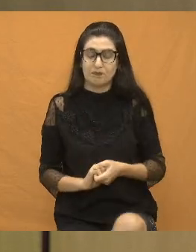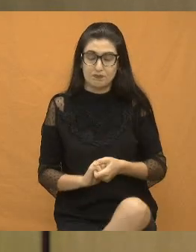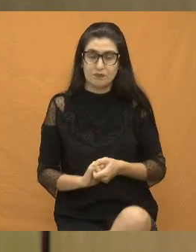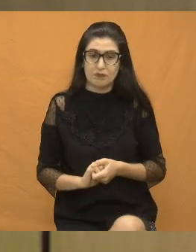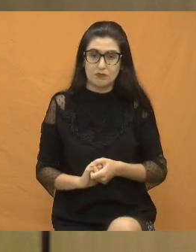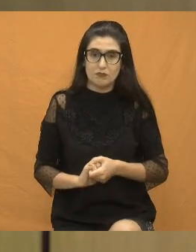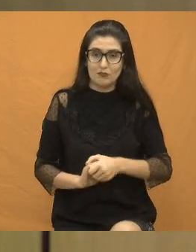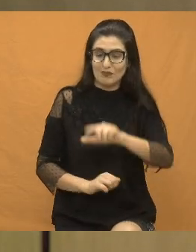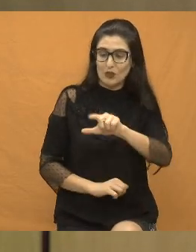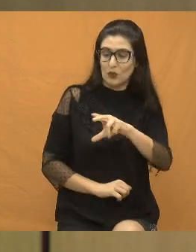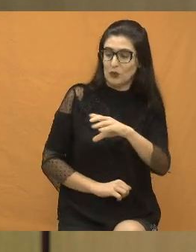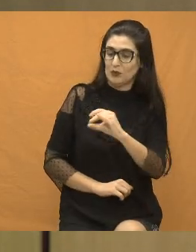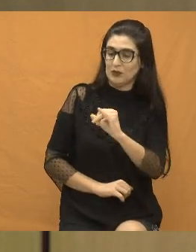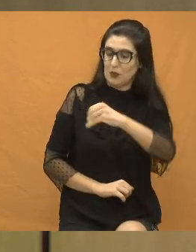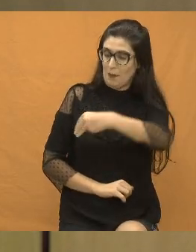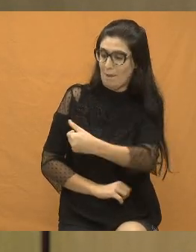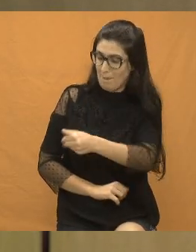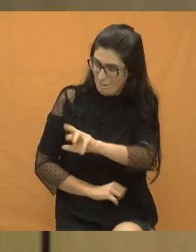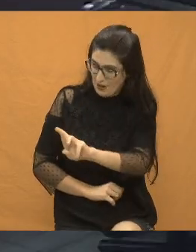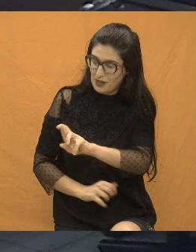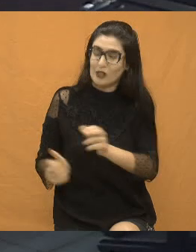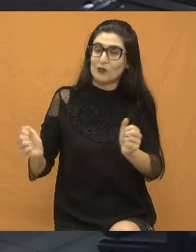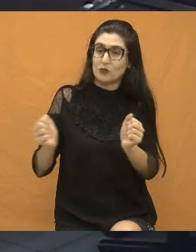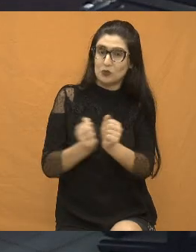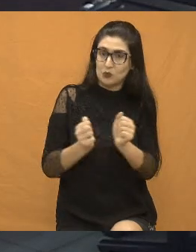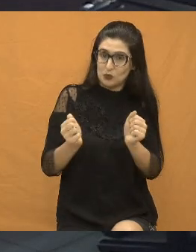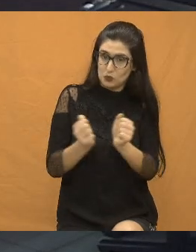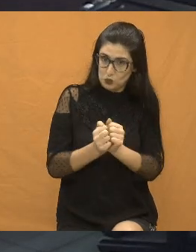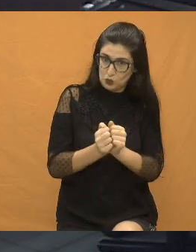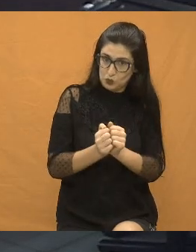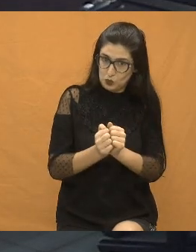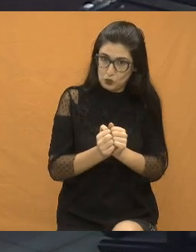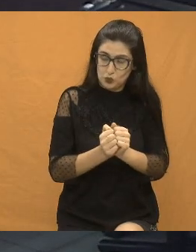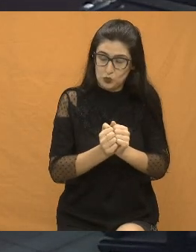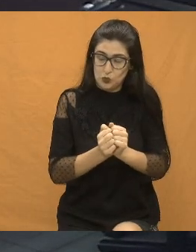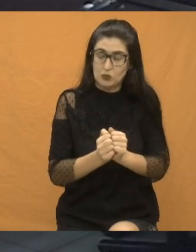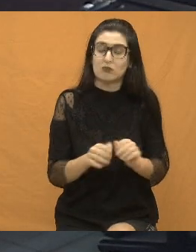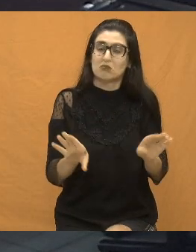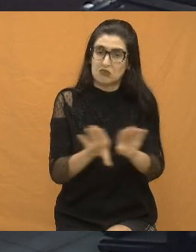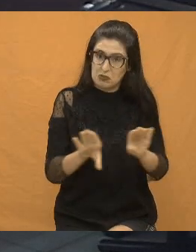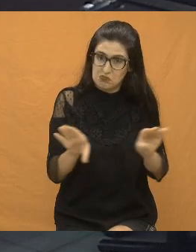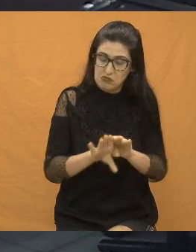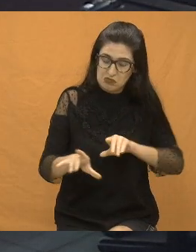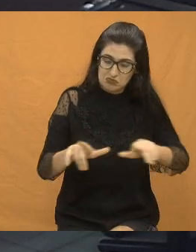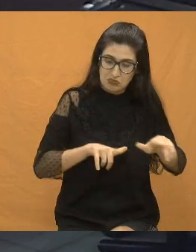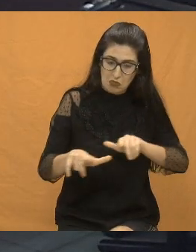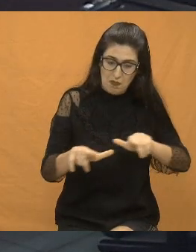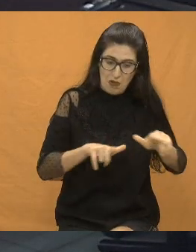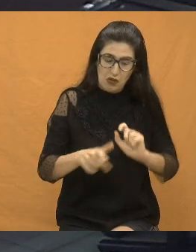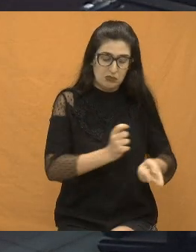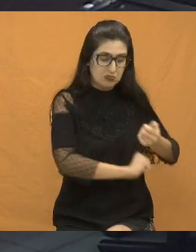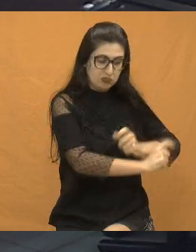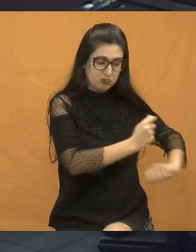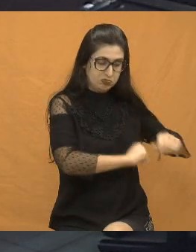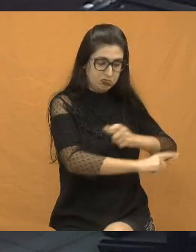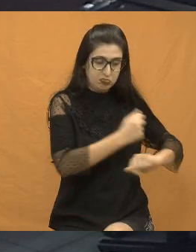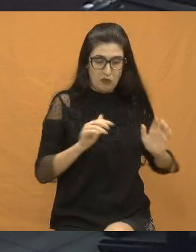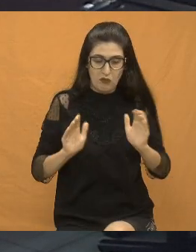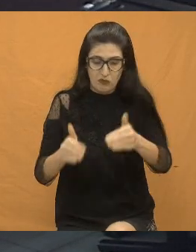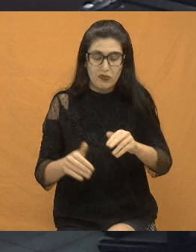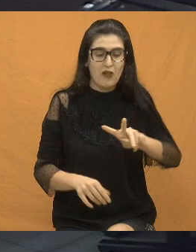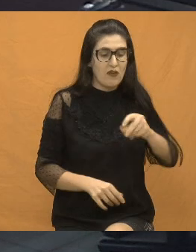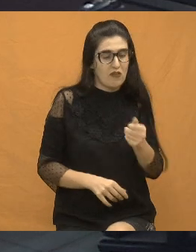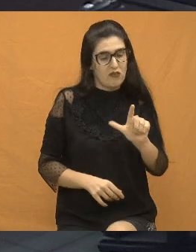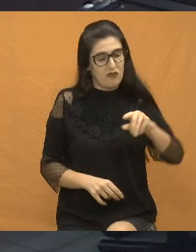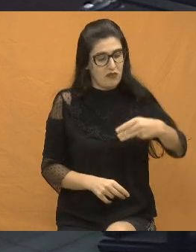vereadora Lucimar, que faz parte, juntamente comigo, da Comissão Permanente de Finanças e Orçamento dessa casa, o vereador Valmir, do